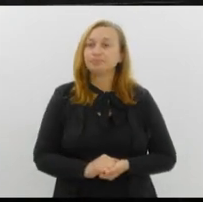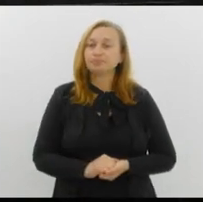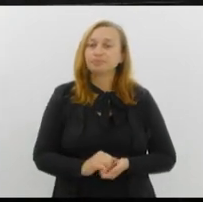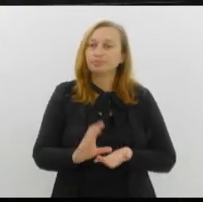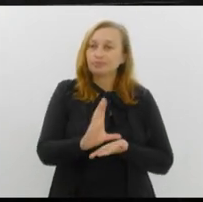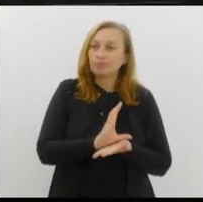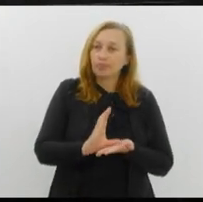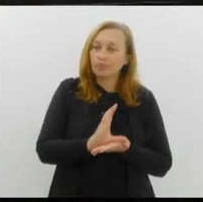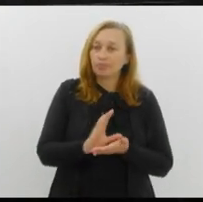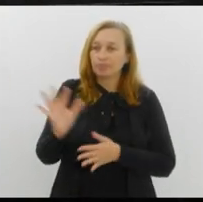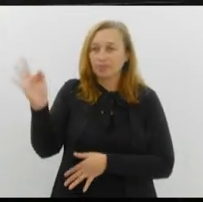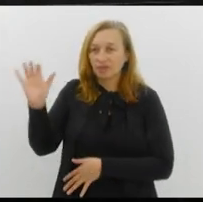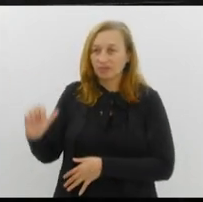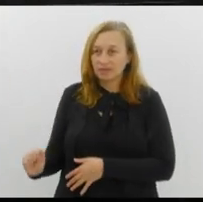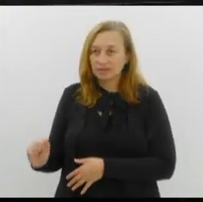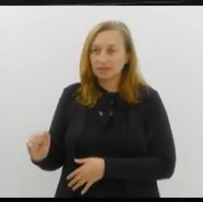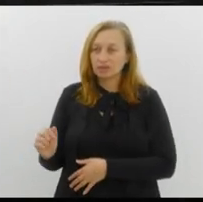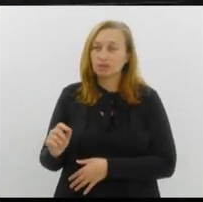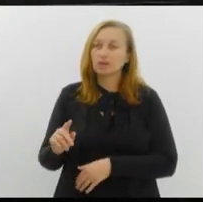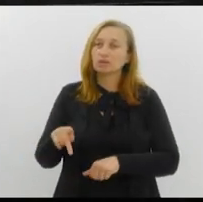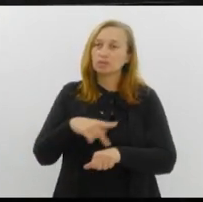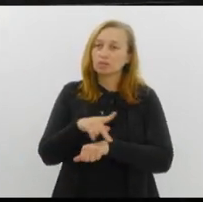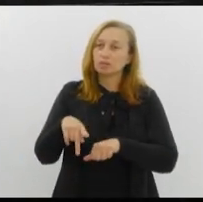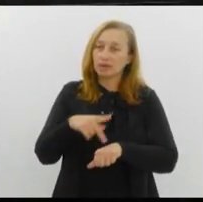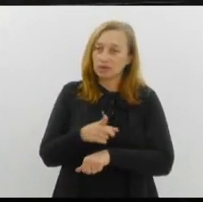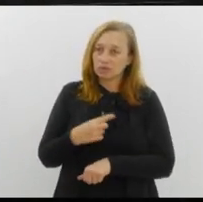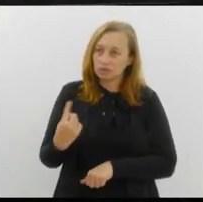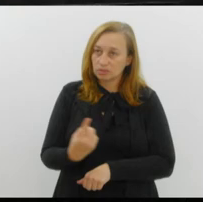Conselho Fazendário do nosso país